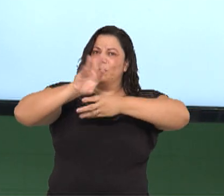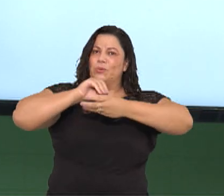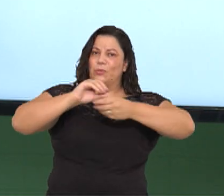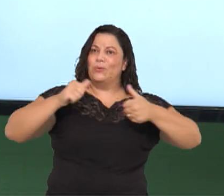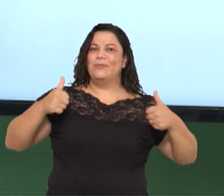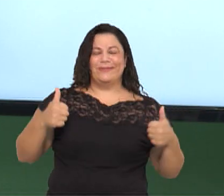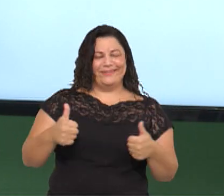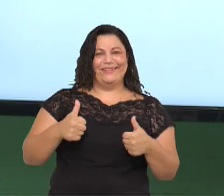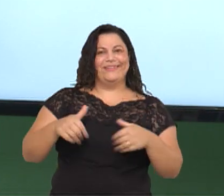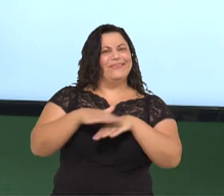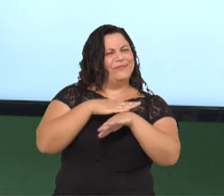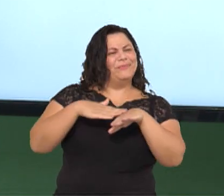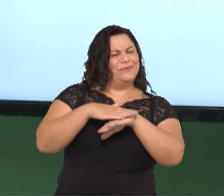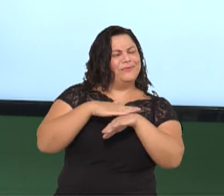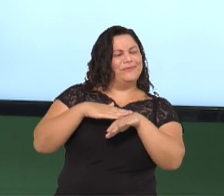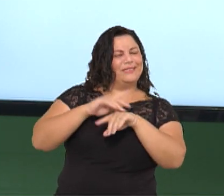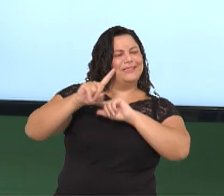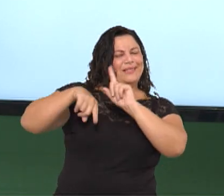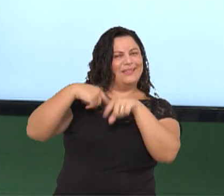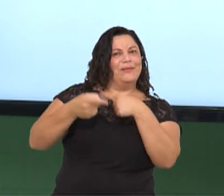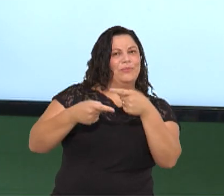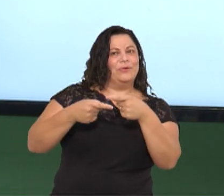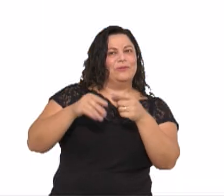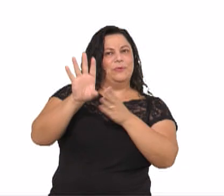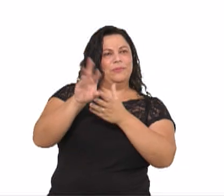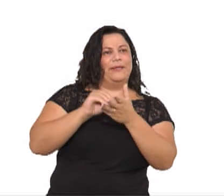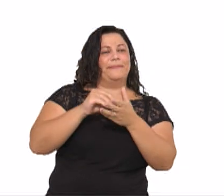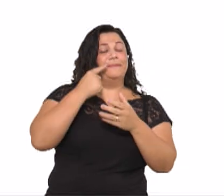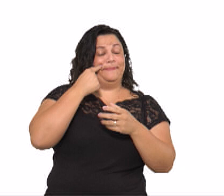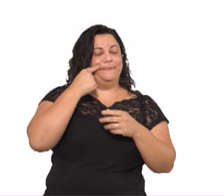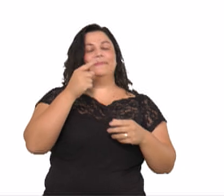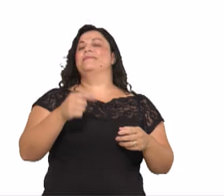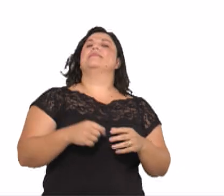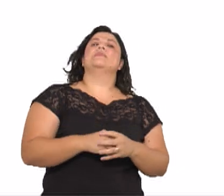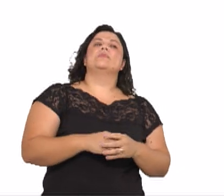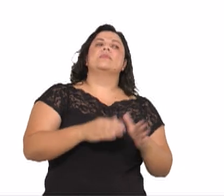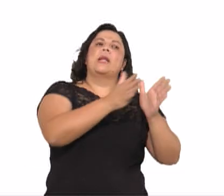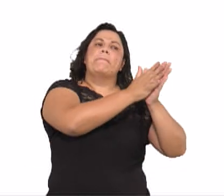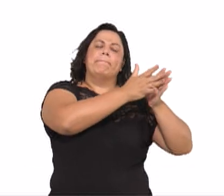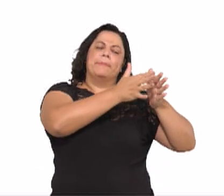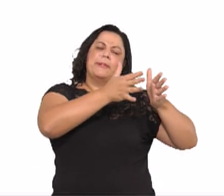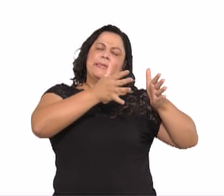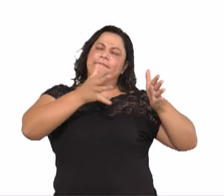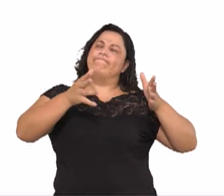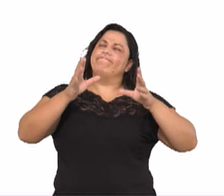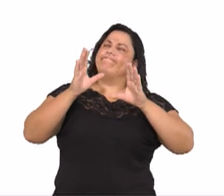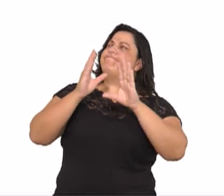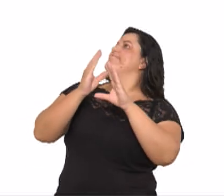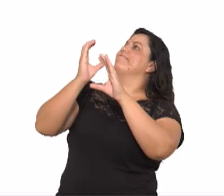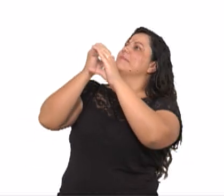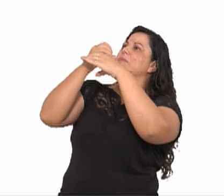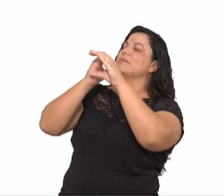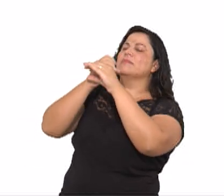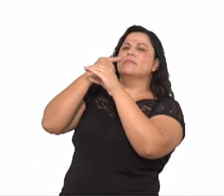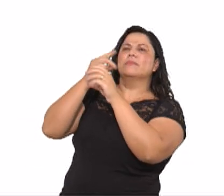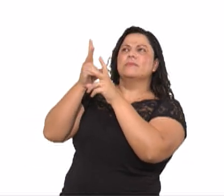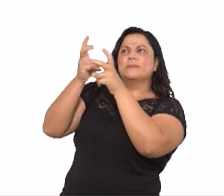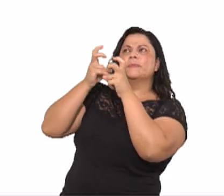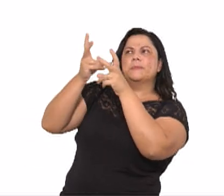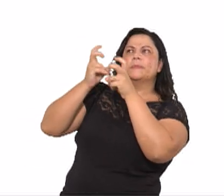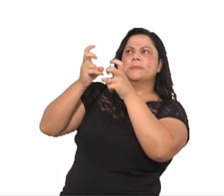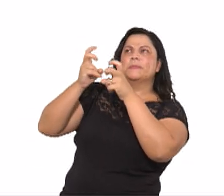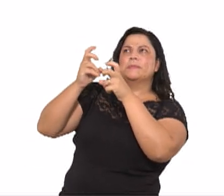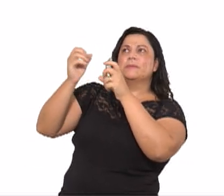Vamos conversar um pouquinho sobre ele para vocês depois copiarem? Durante a observação diurna do céu, o que